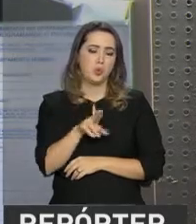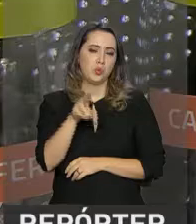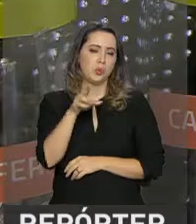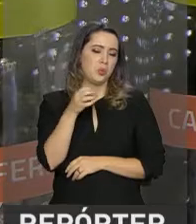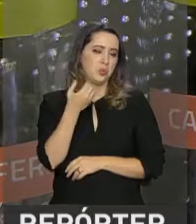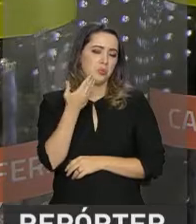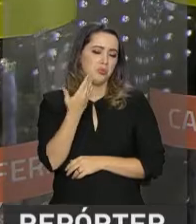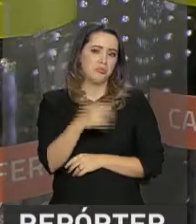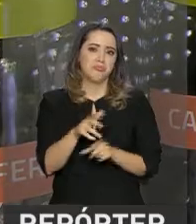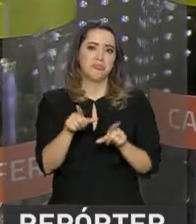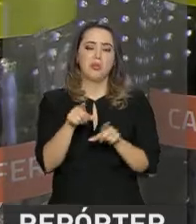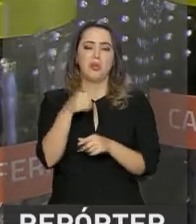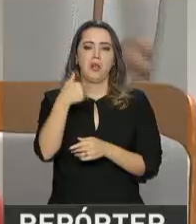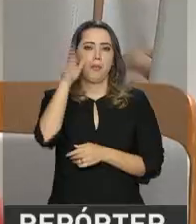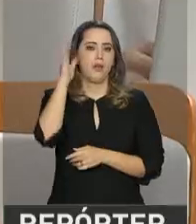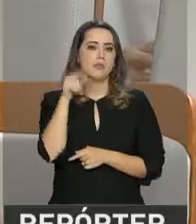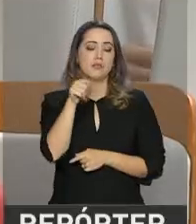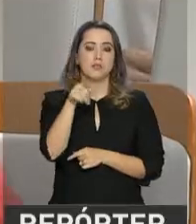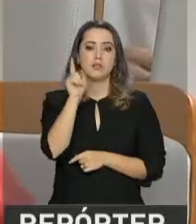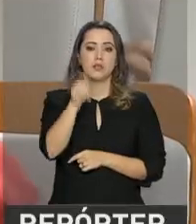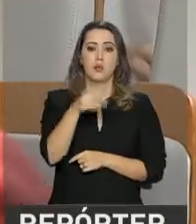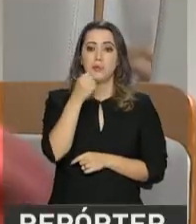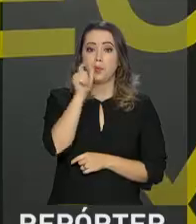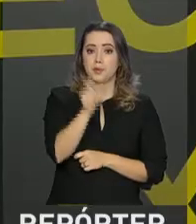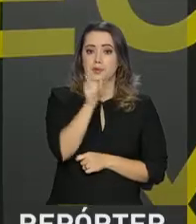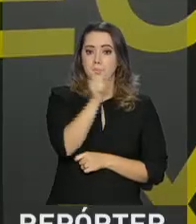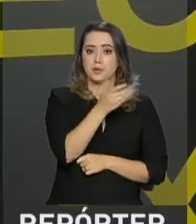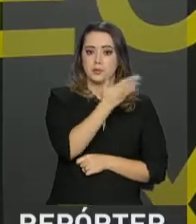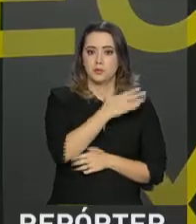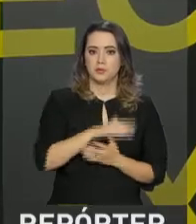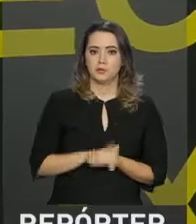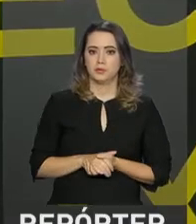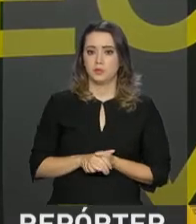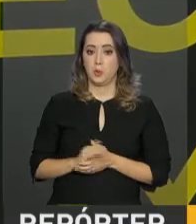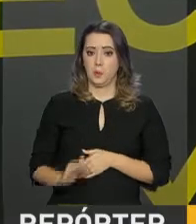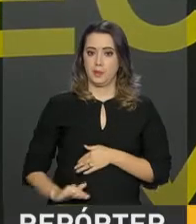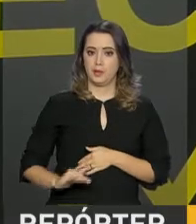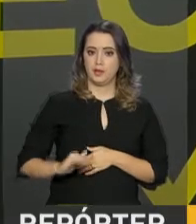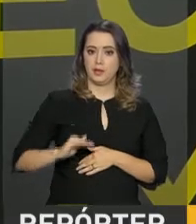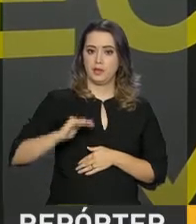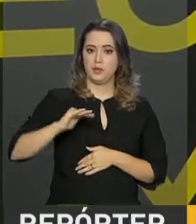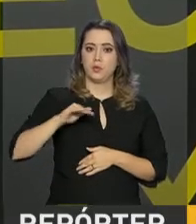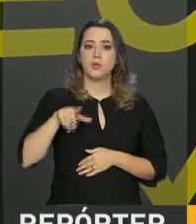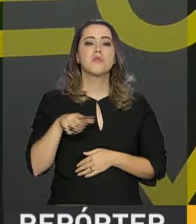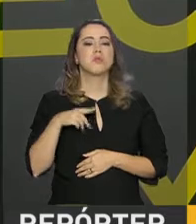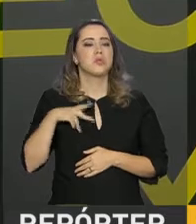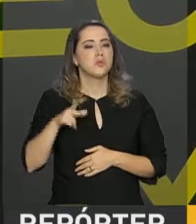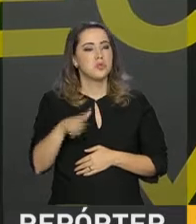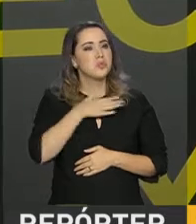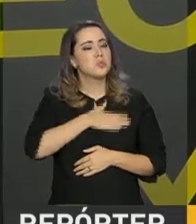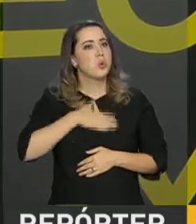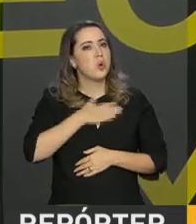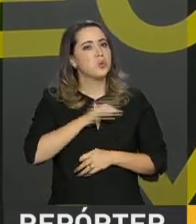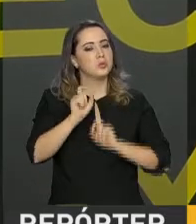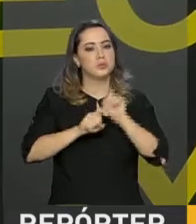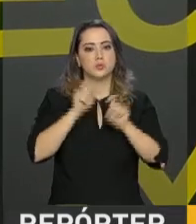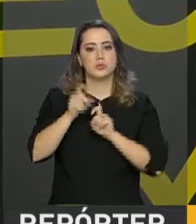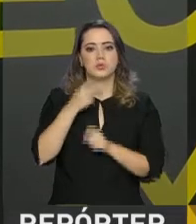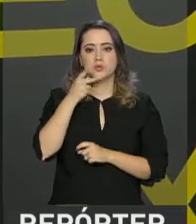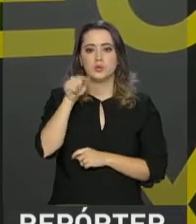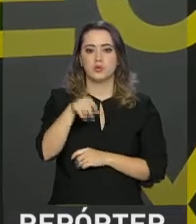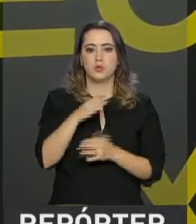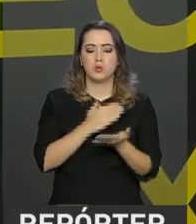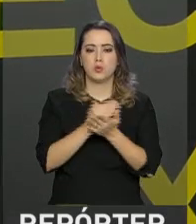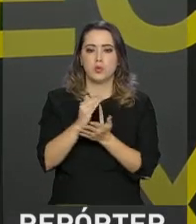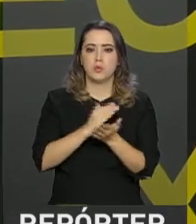mais matéria prima para esse pessoal é desde pequeno sempre vocês em informática e um amigo meu me indicou eu